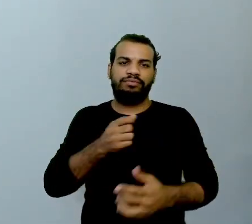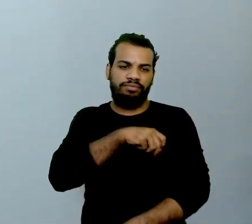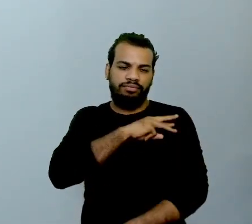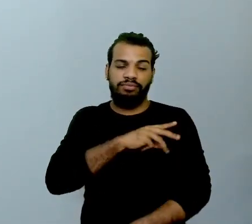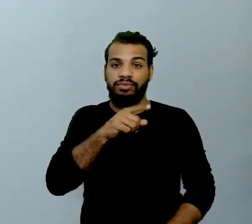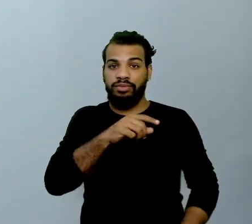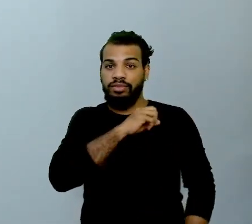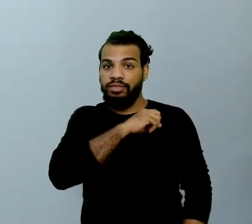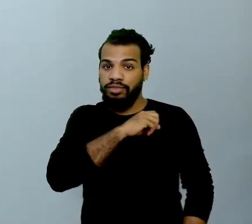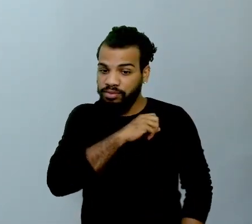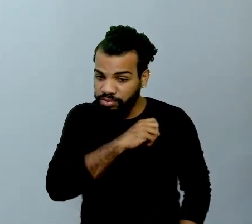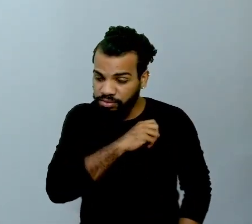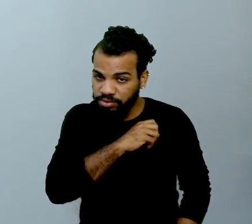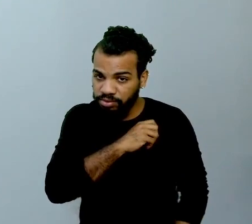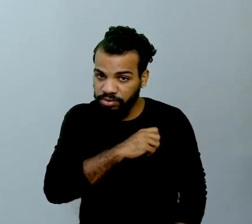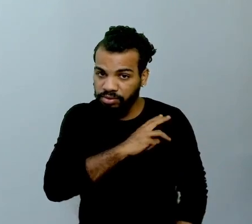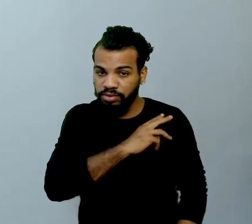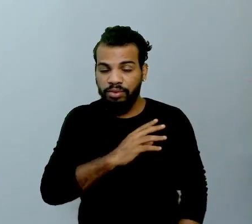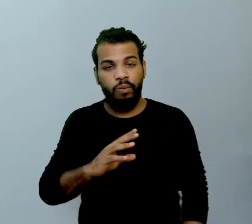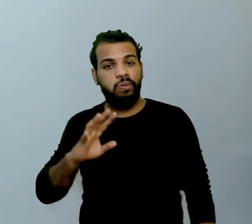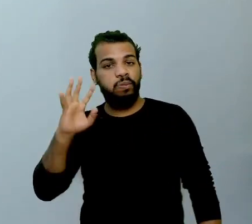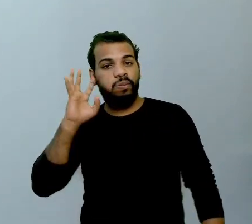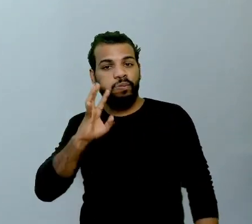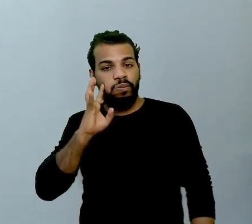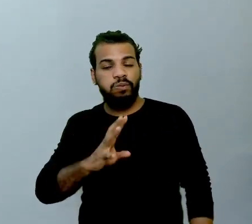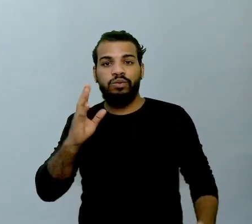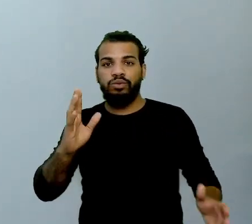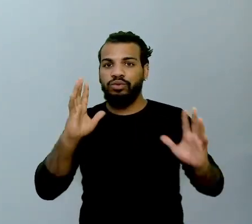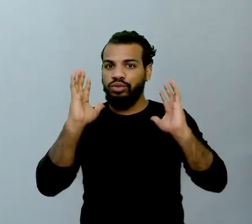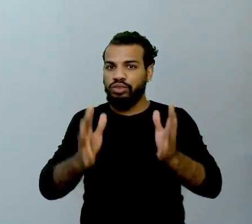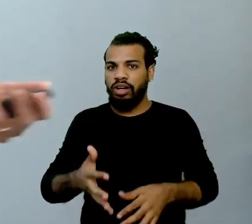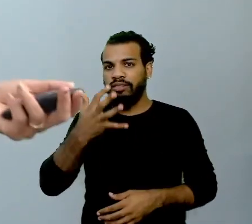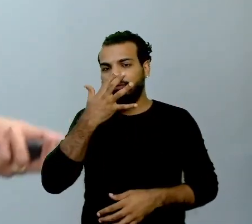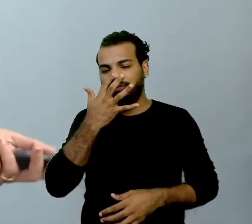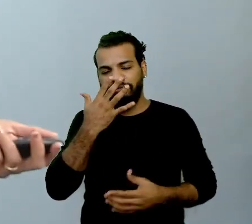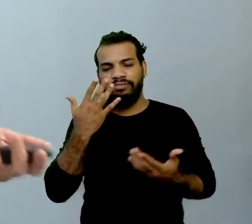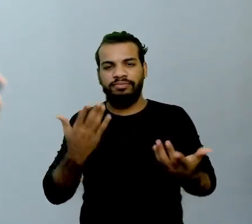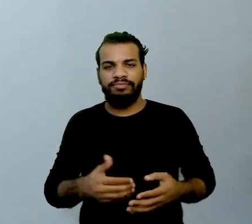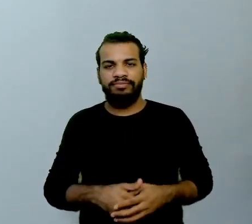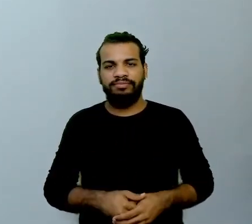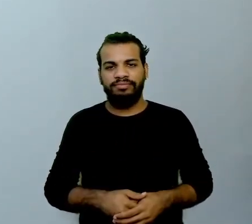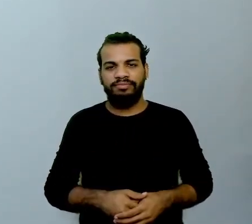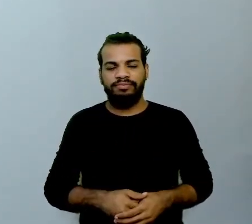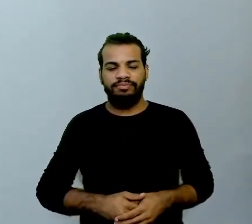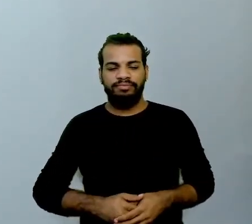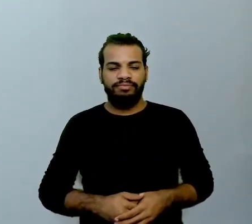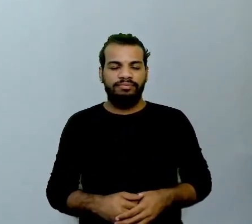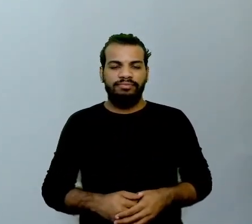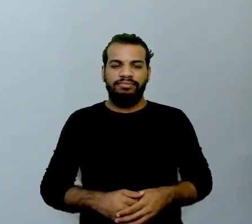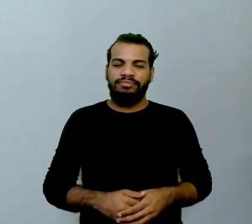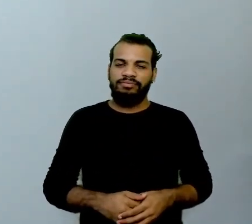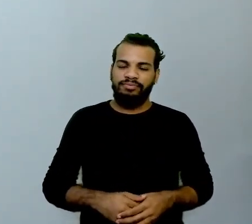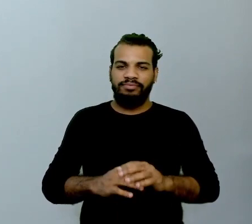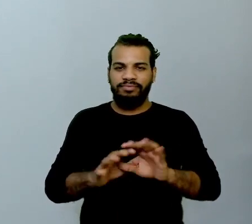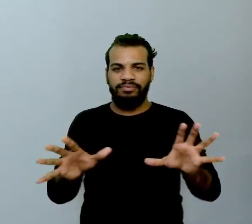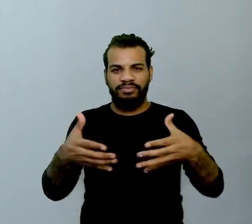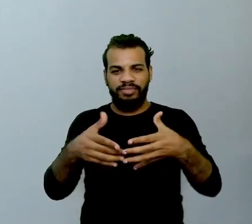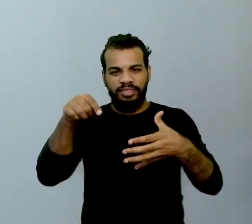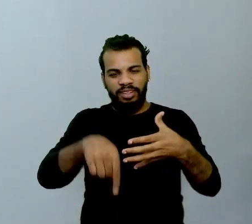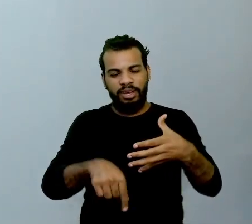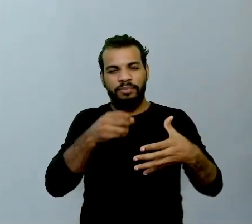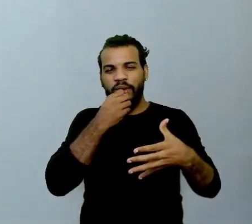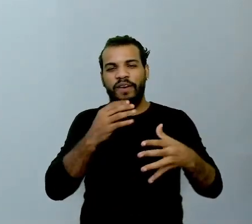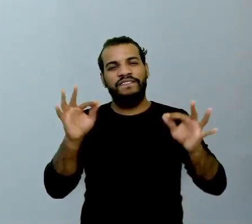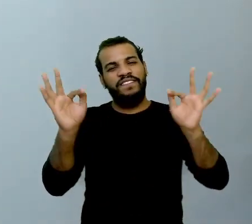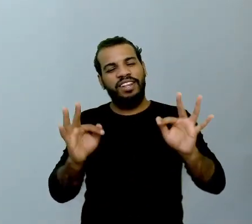ensino médio, você vai ter uma base muito legal de tudo que a gente viu. E aqui a nossa equipe está assim, muito feliz de estar participando dessa